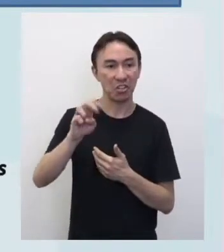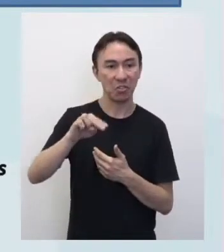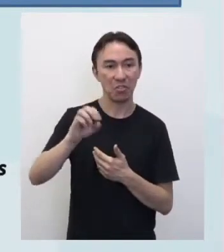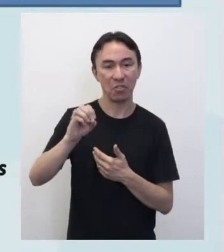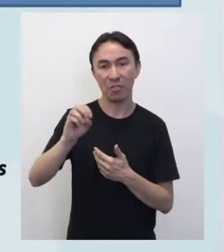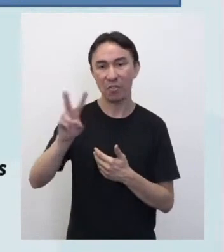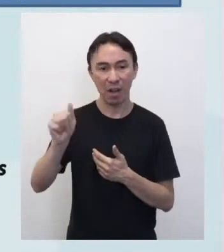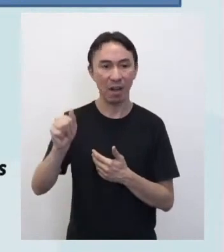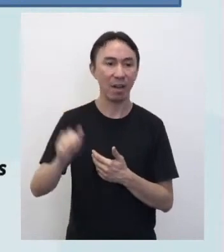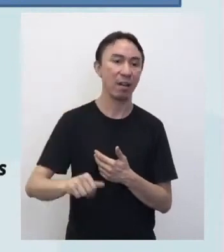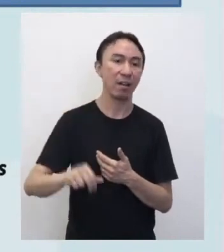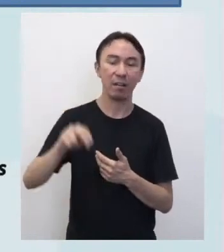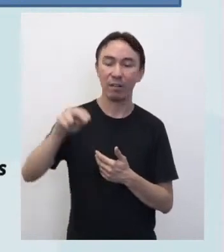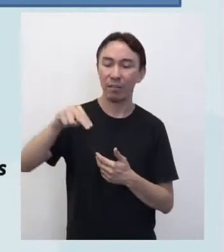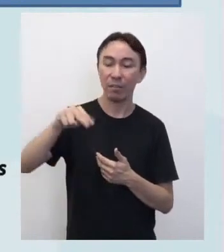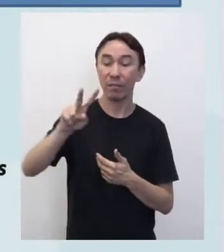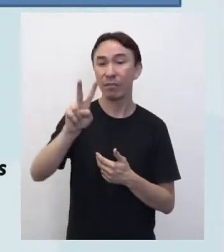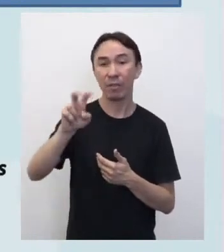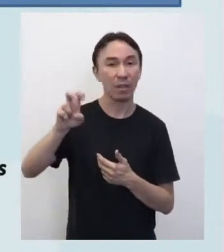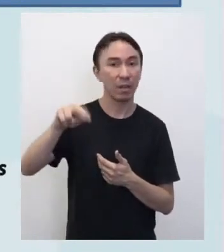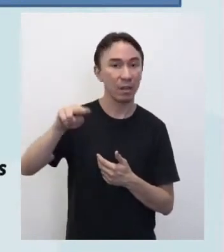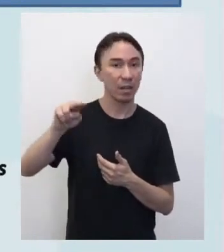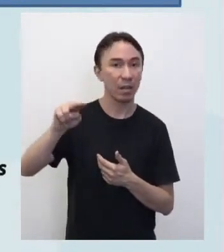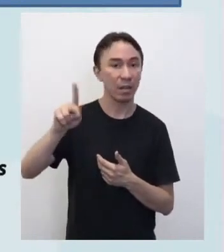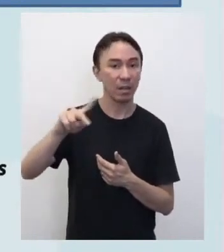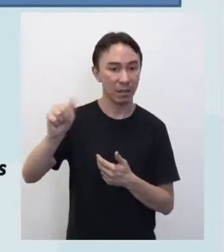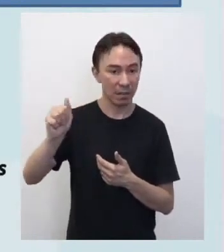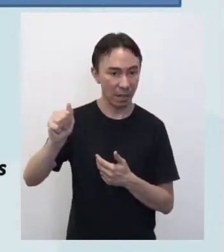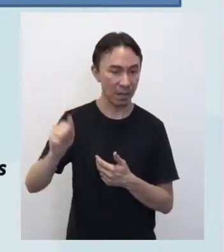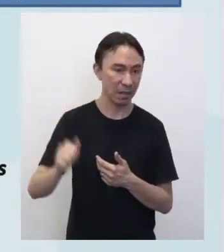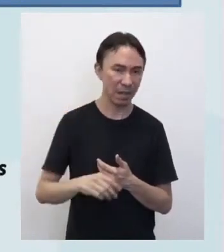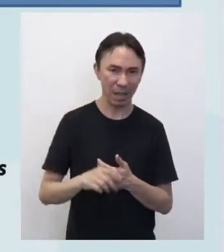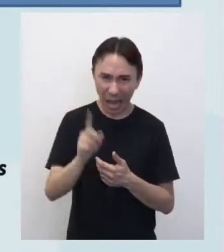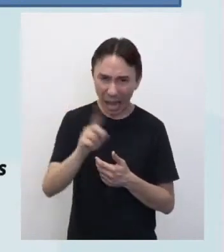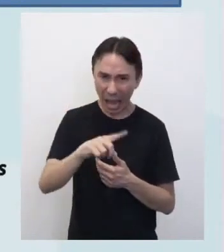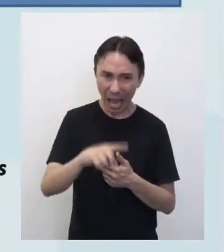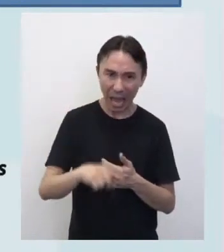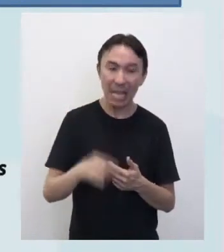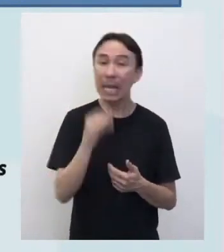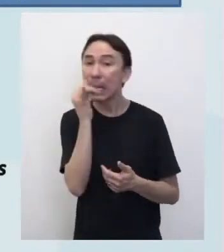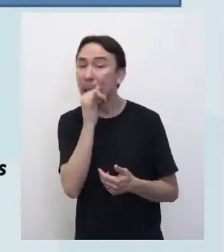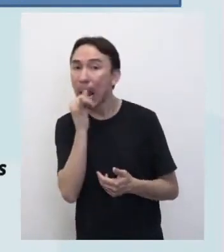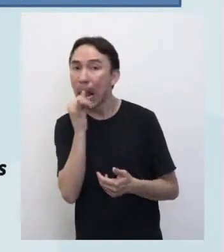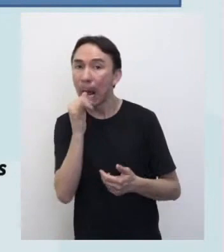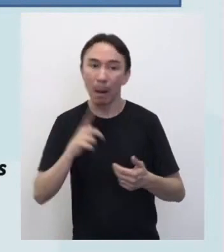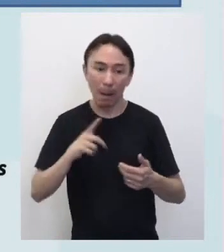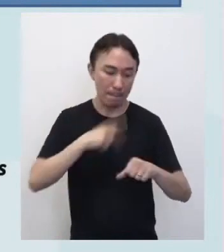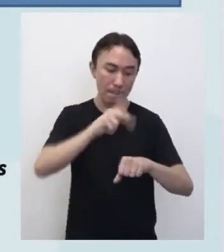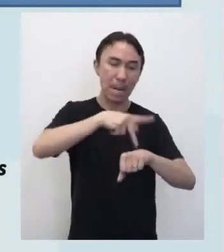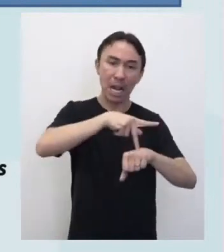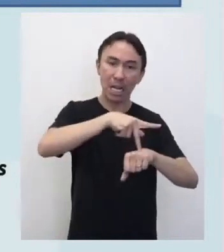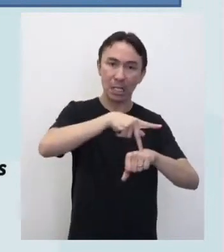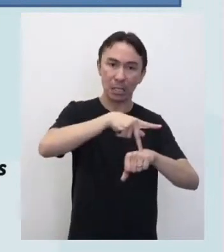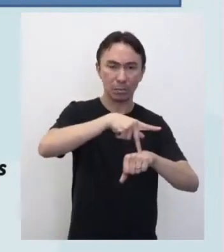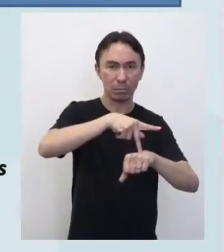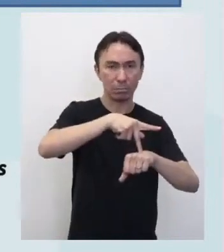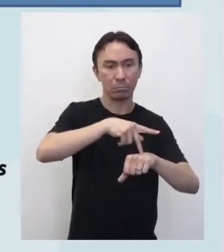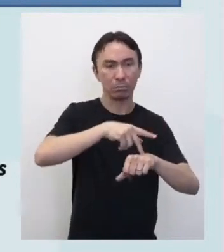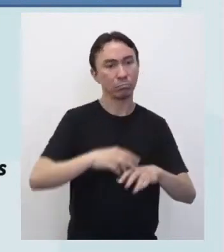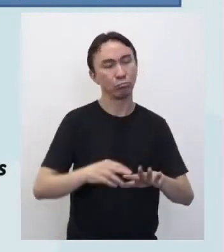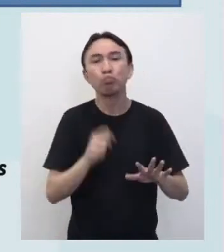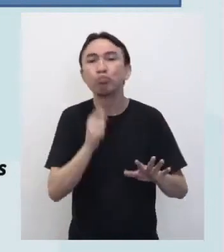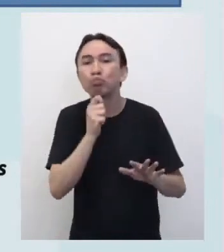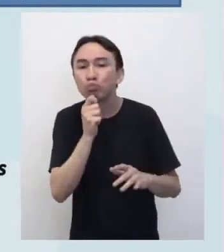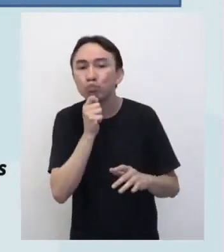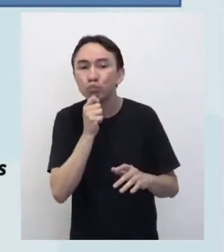Então, nesse momento a gente não pode falar em Itália como um país, um estado-nação, né? Nós temos esses